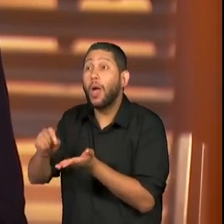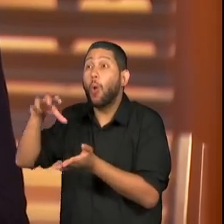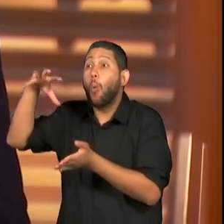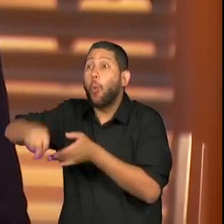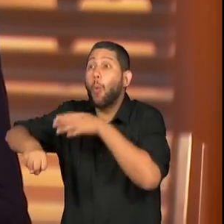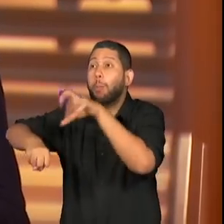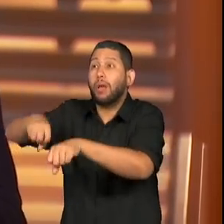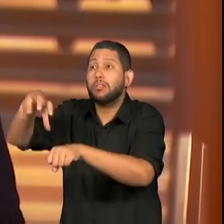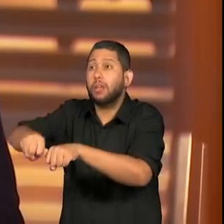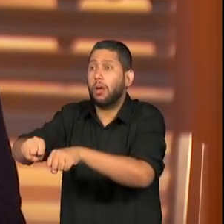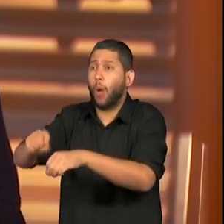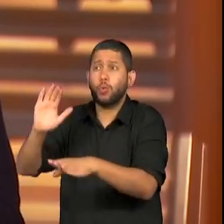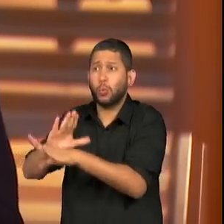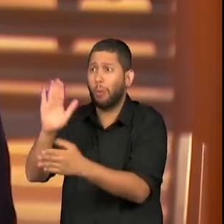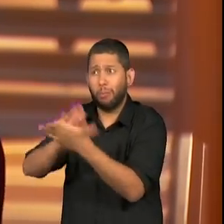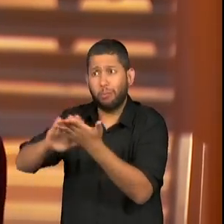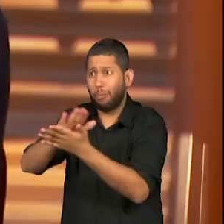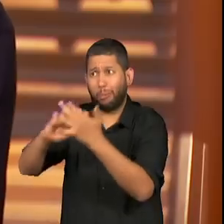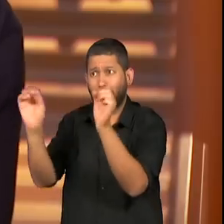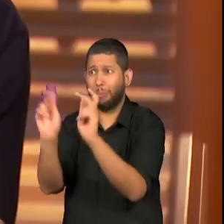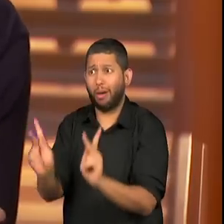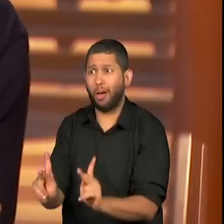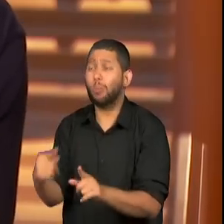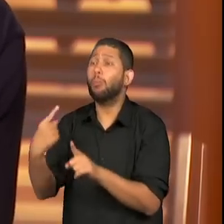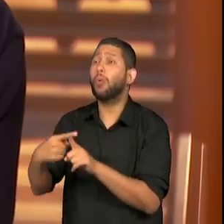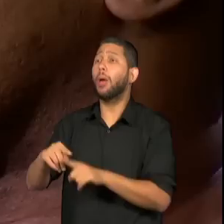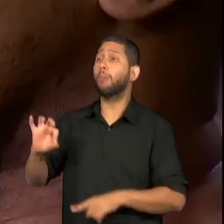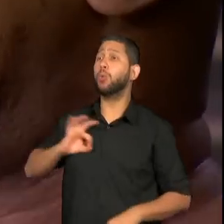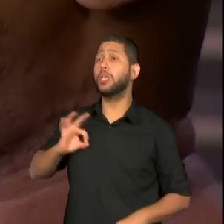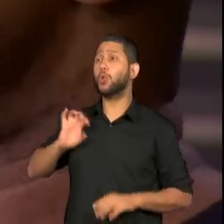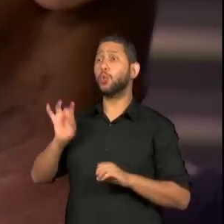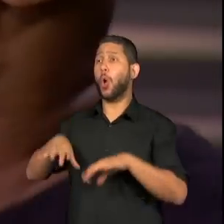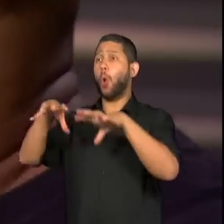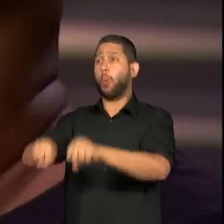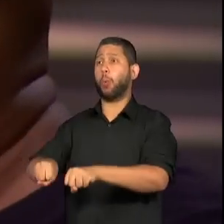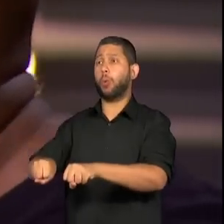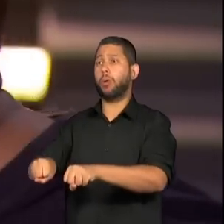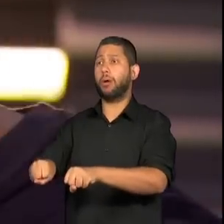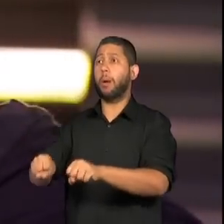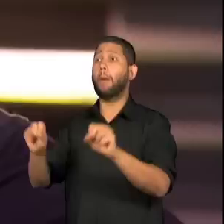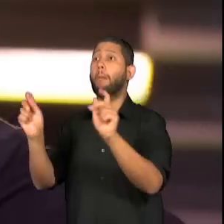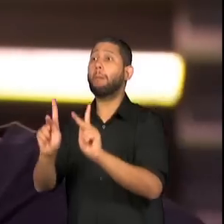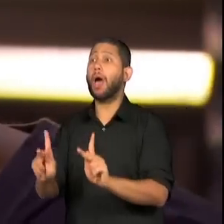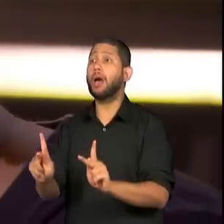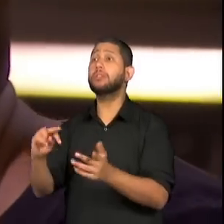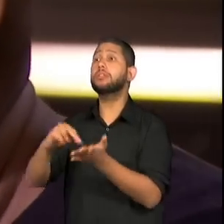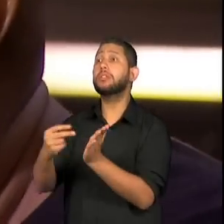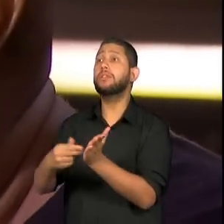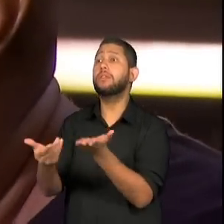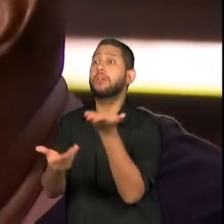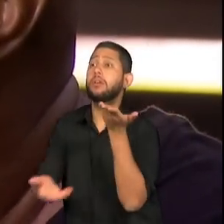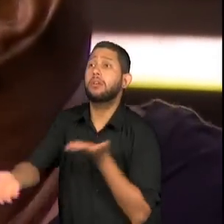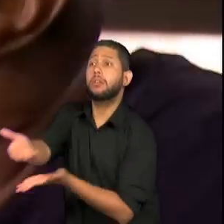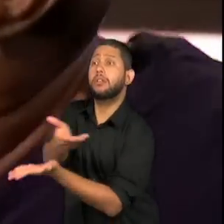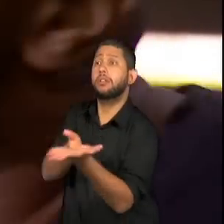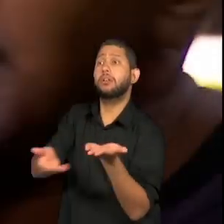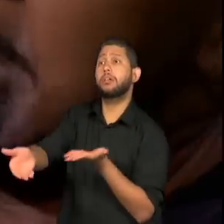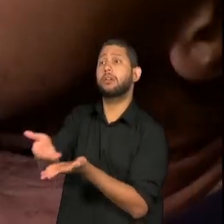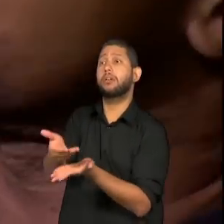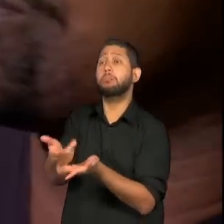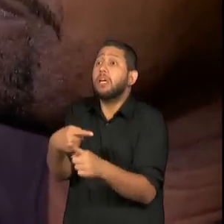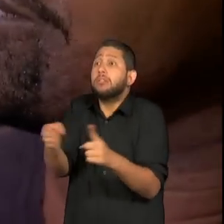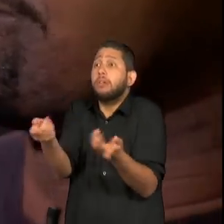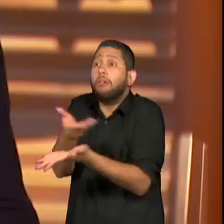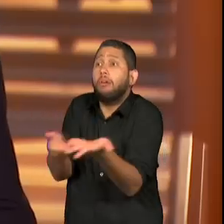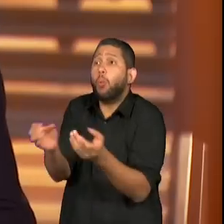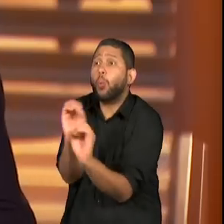uma pacificação. Porque a polícia sozinha ela só ocupa. A pacificação vem com os outros braços governamentais. Claro. Esses braços